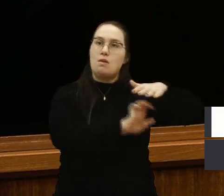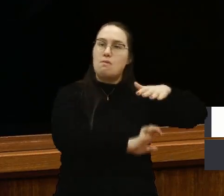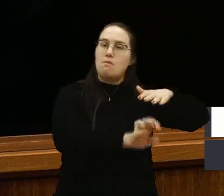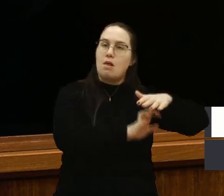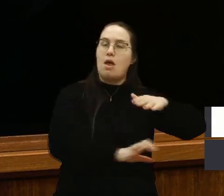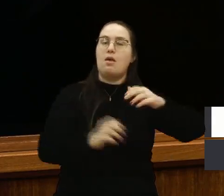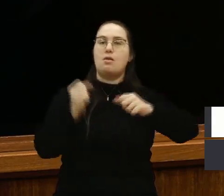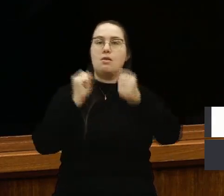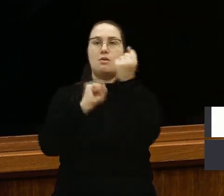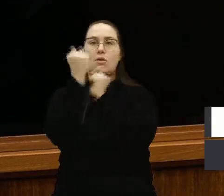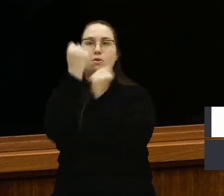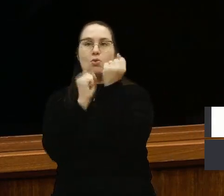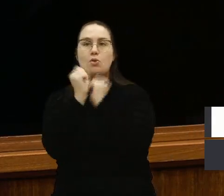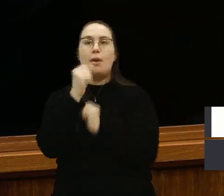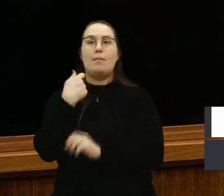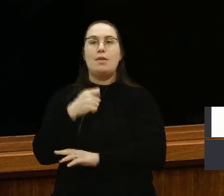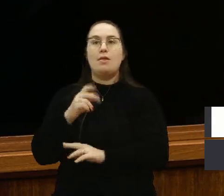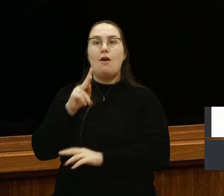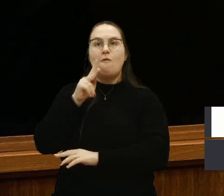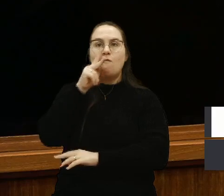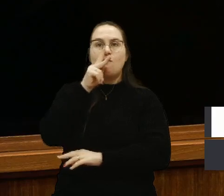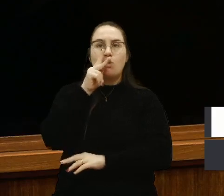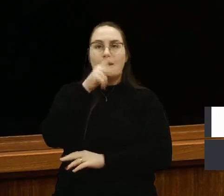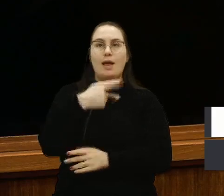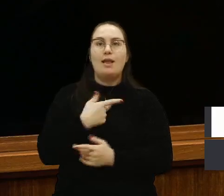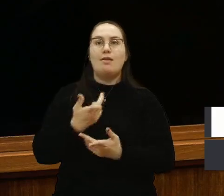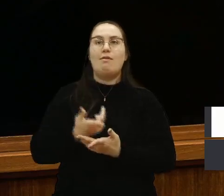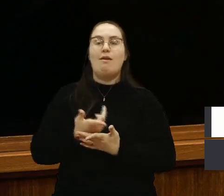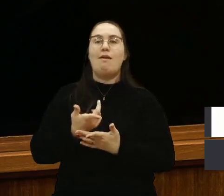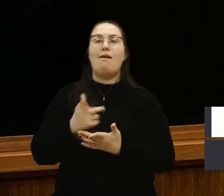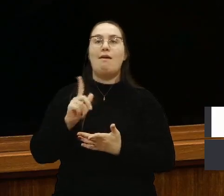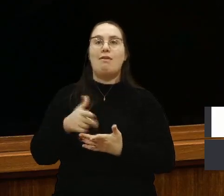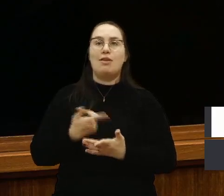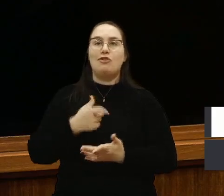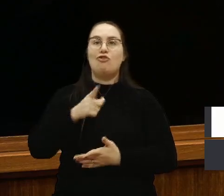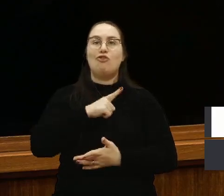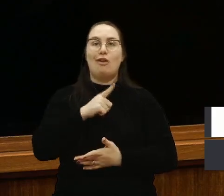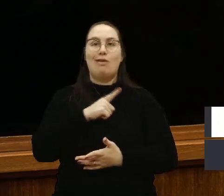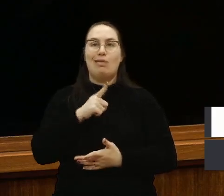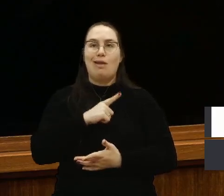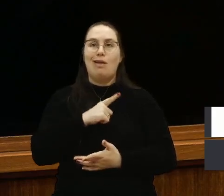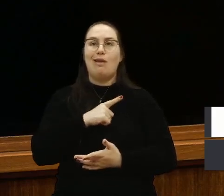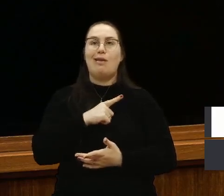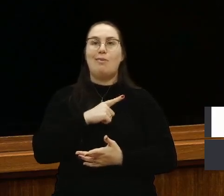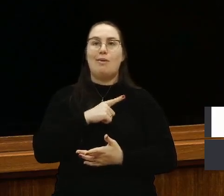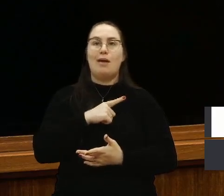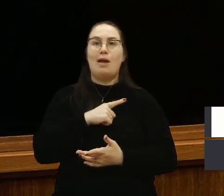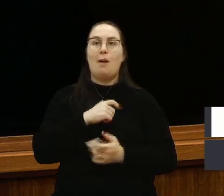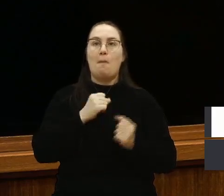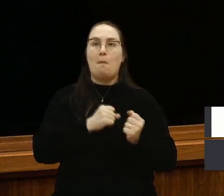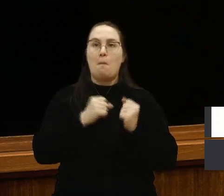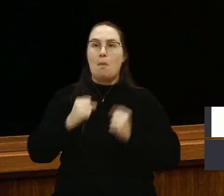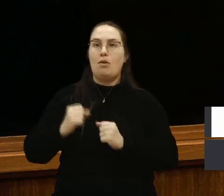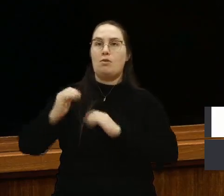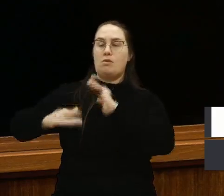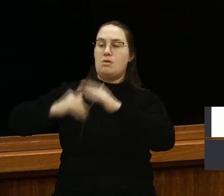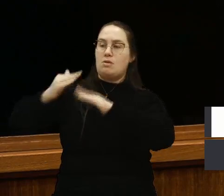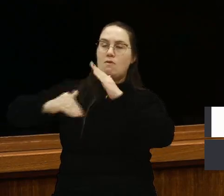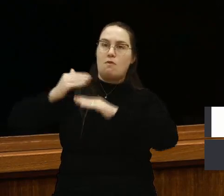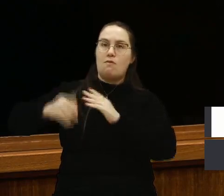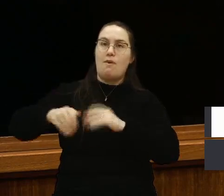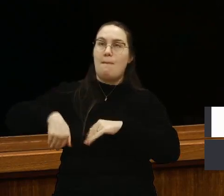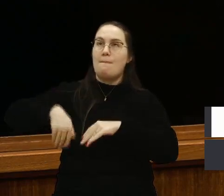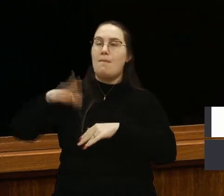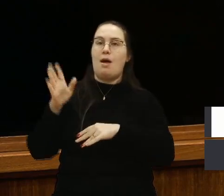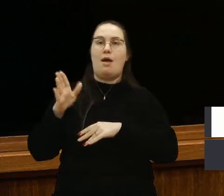a gente consiga fortalecer esse viés que já é latente na nossa cidade para que a gente possa se desenvolver ainda mais.